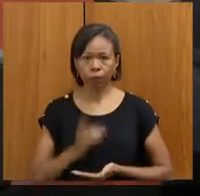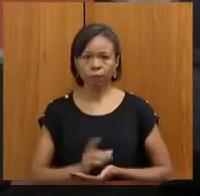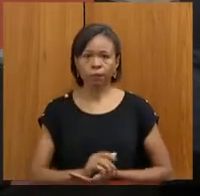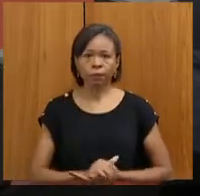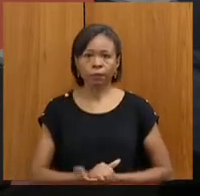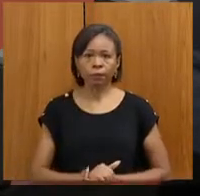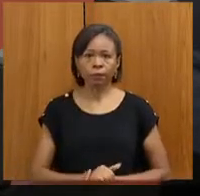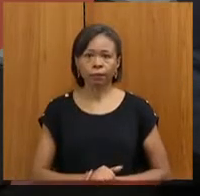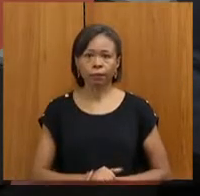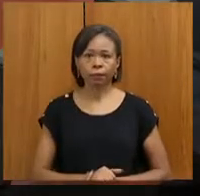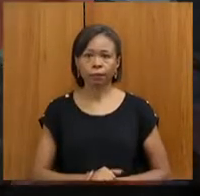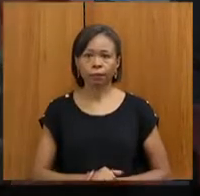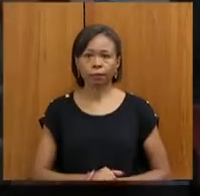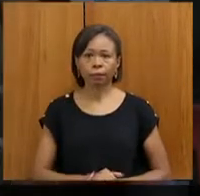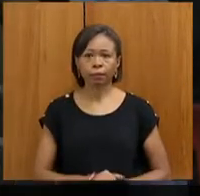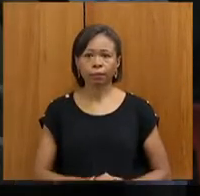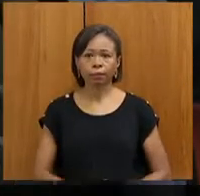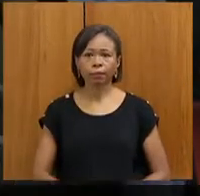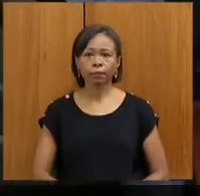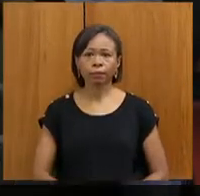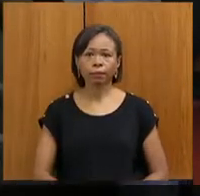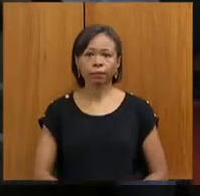E aí